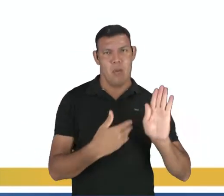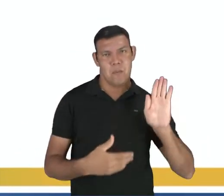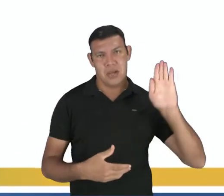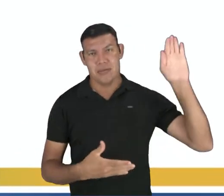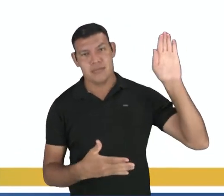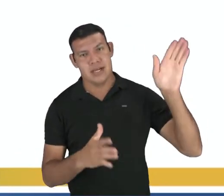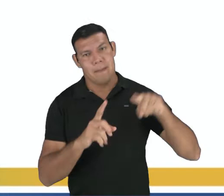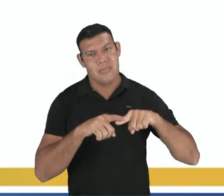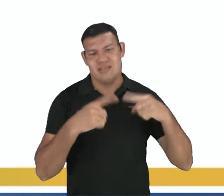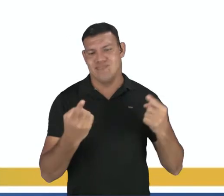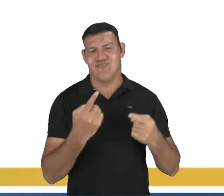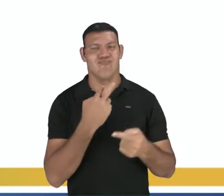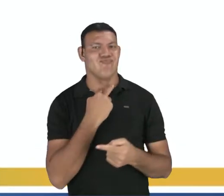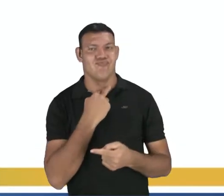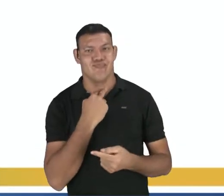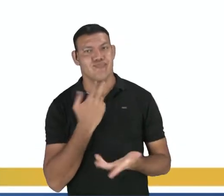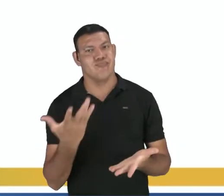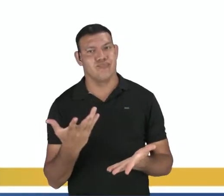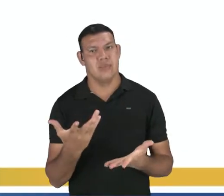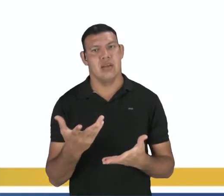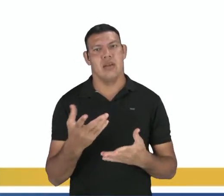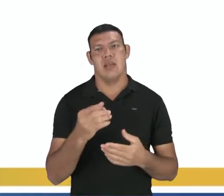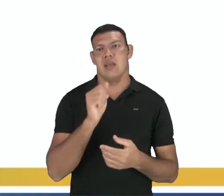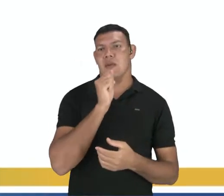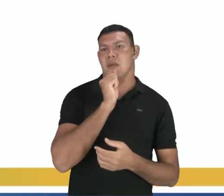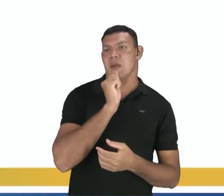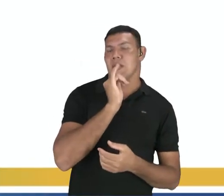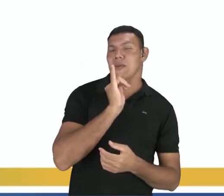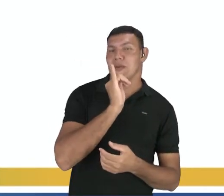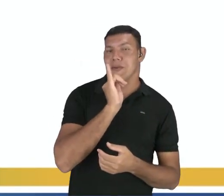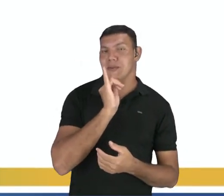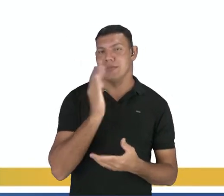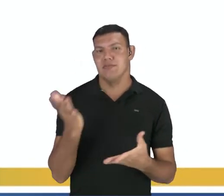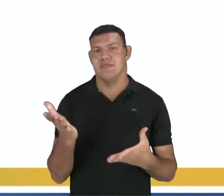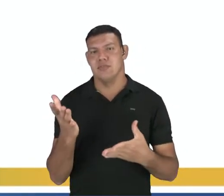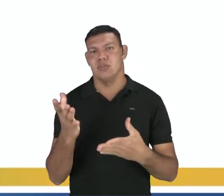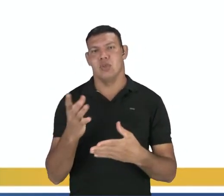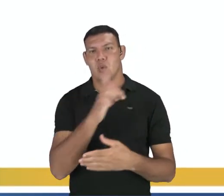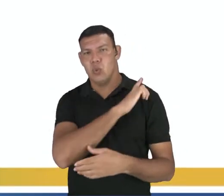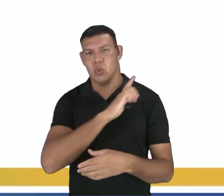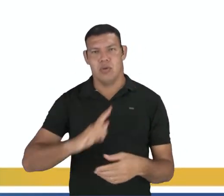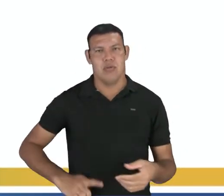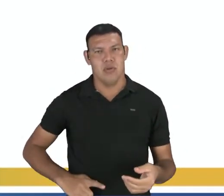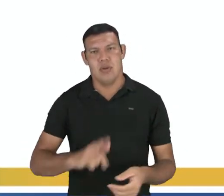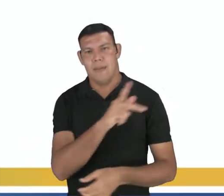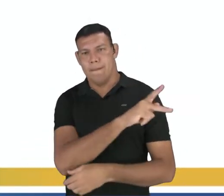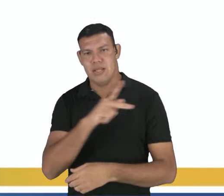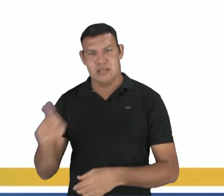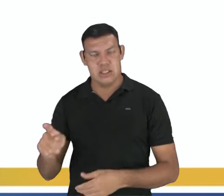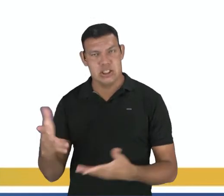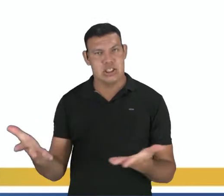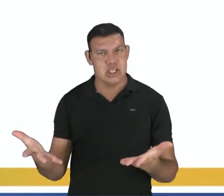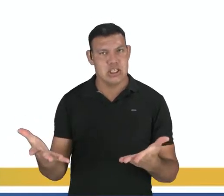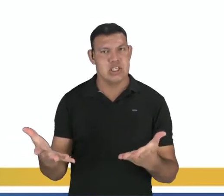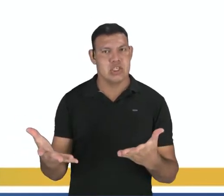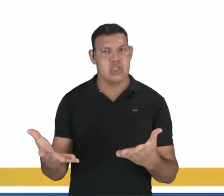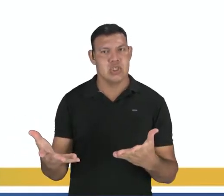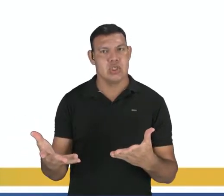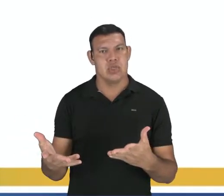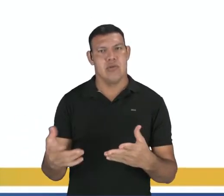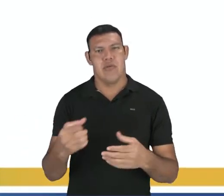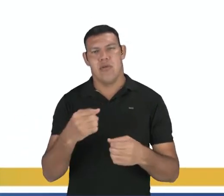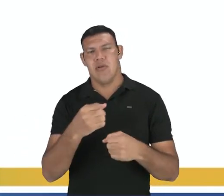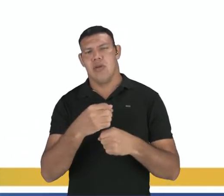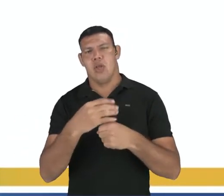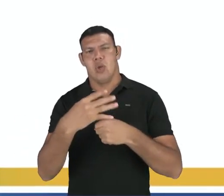4 anos, né, para um governo, para um presidente. Então, isso aí mostra o fato dessas instituições, tá, pessoal?